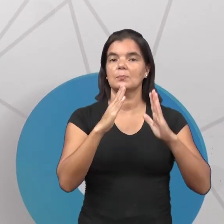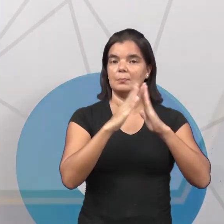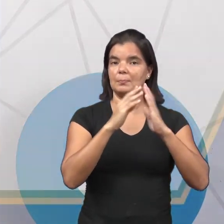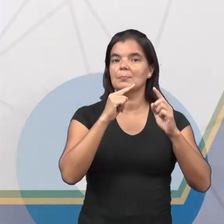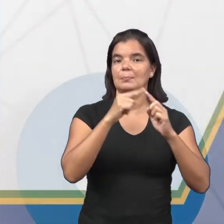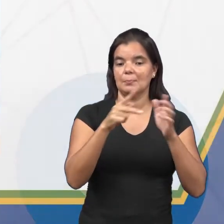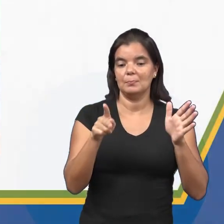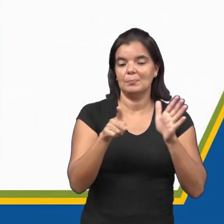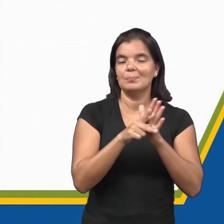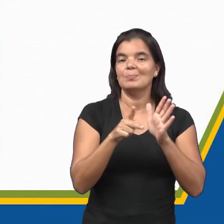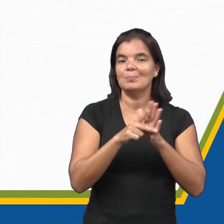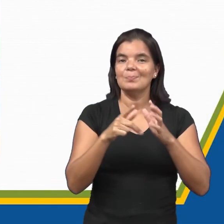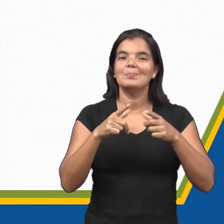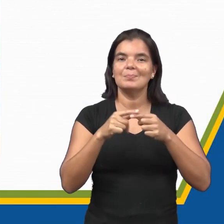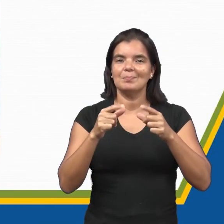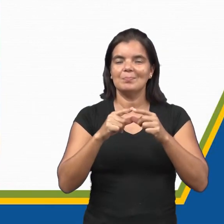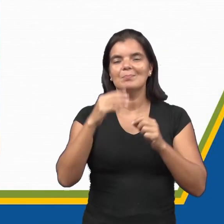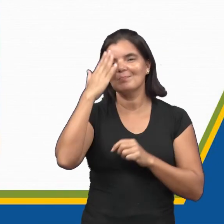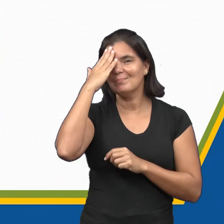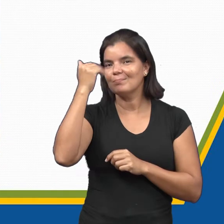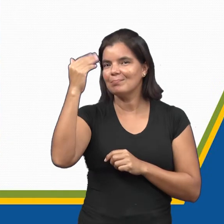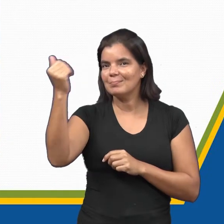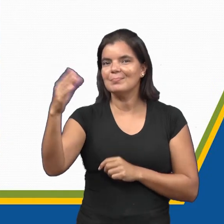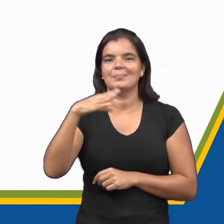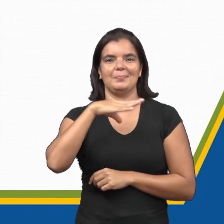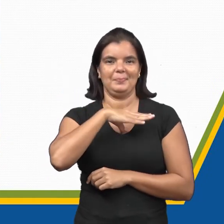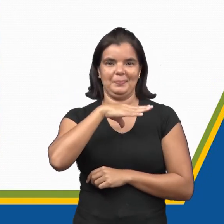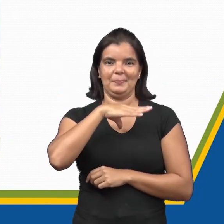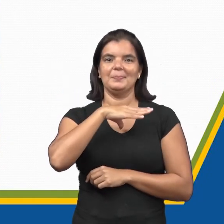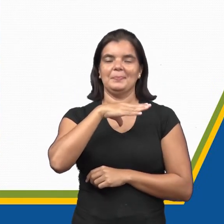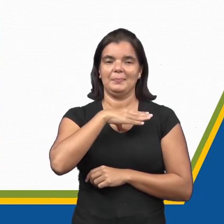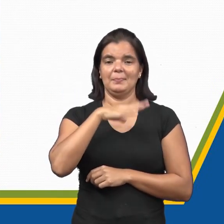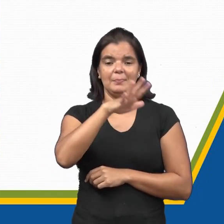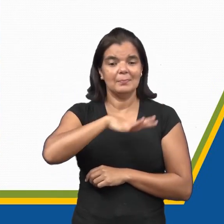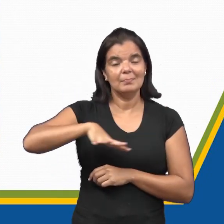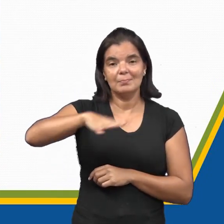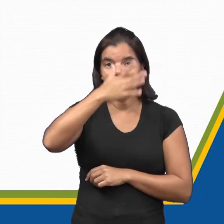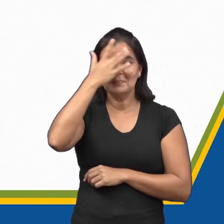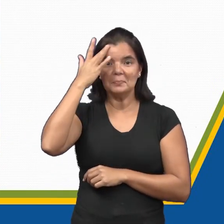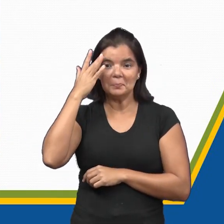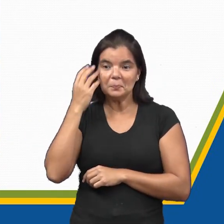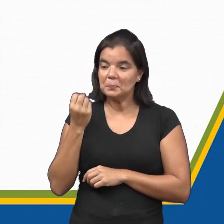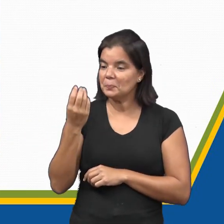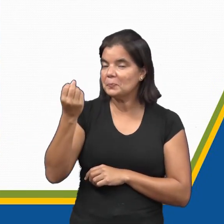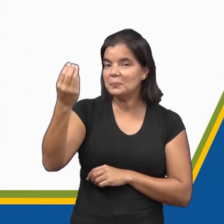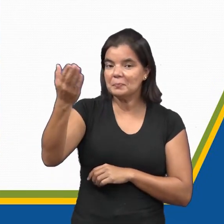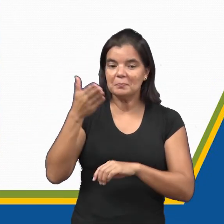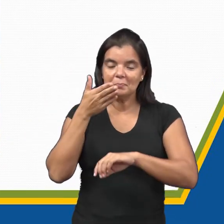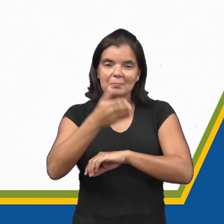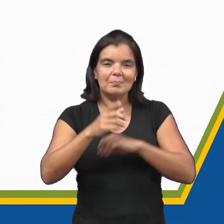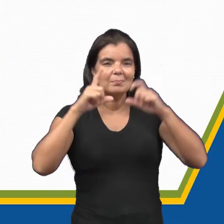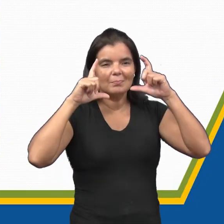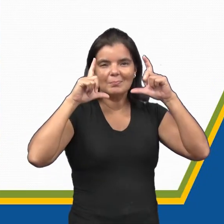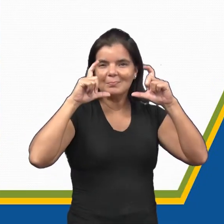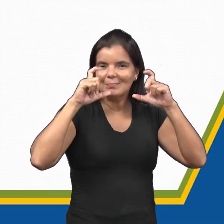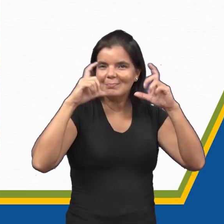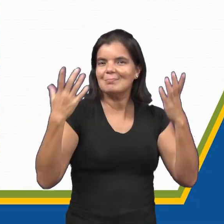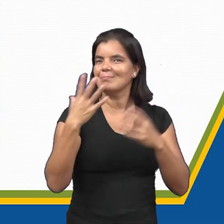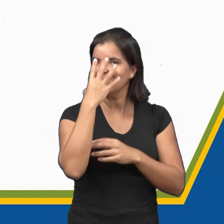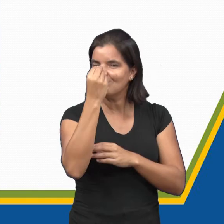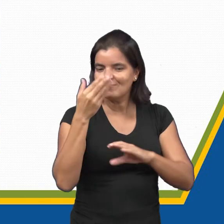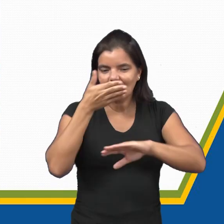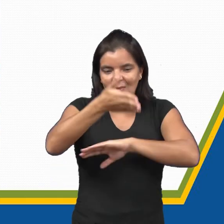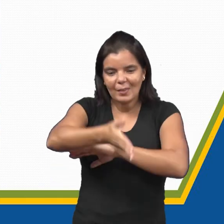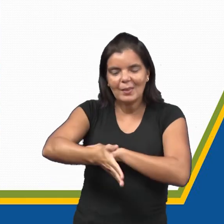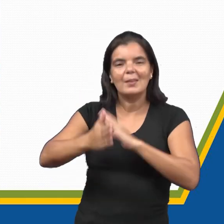de Brasília, é a igreja mais famosa da cidade. A maioria dos turistas vai nesse lugar, tira uma foto, entra dentro